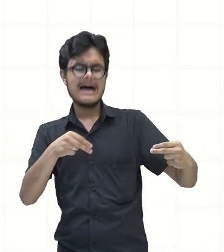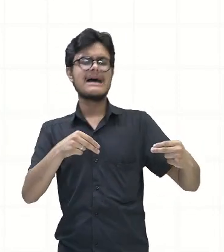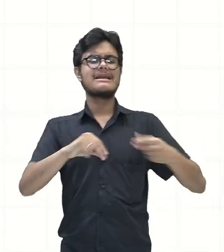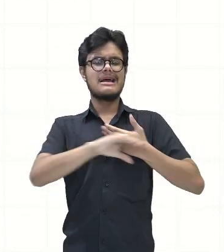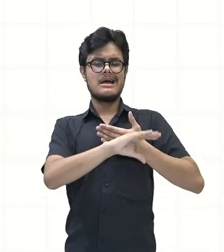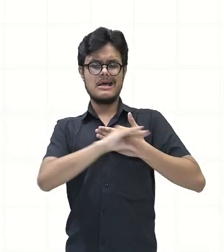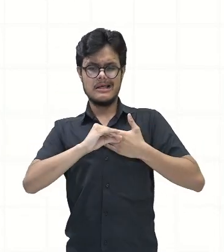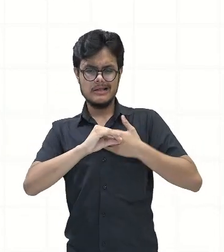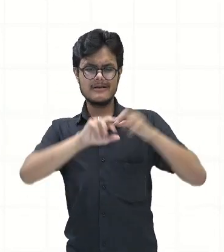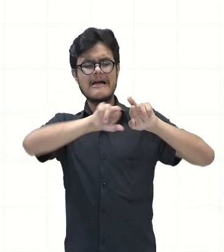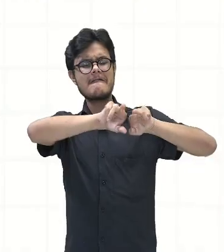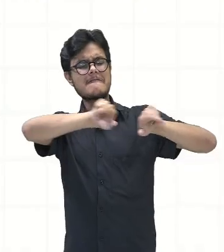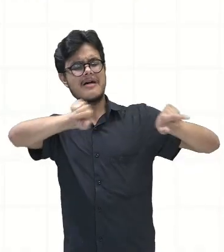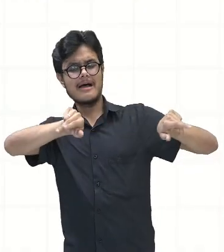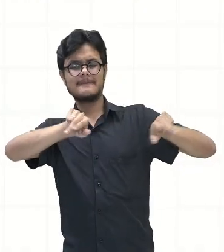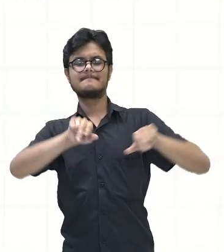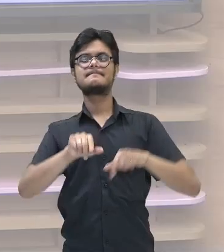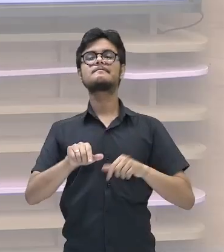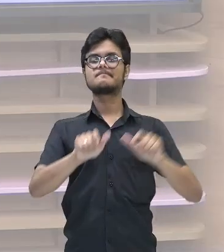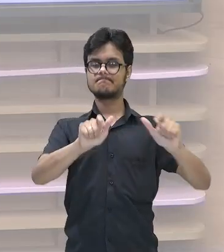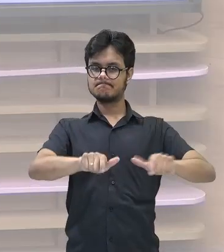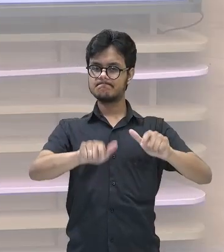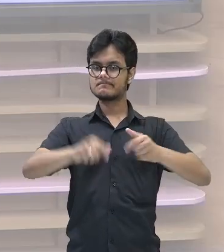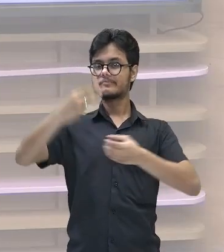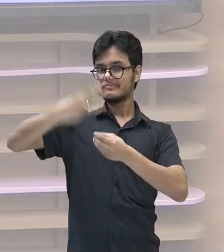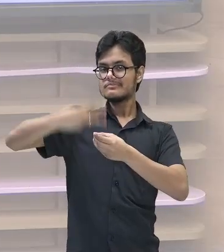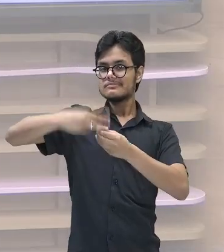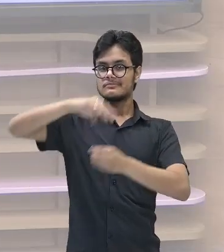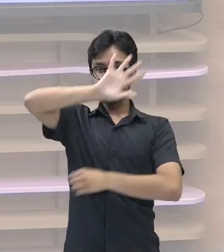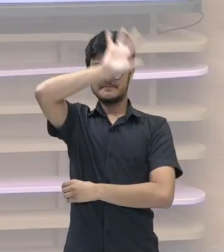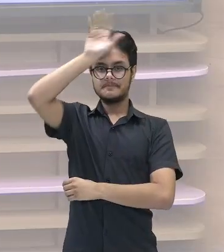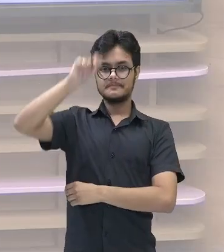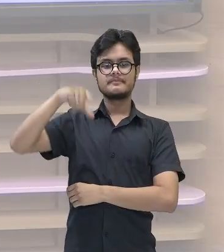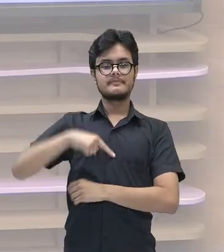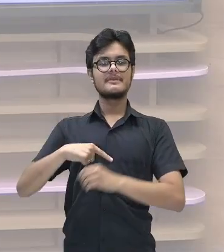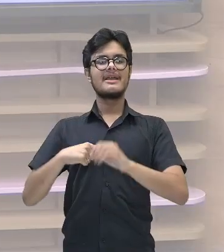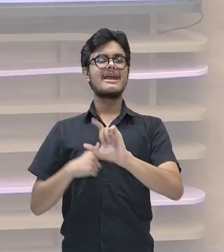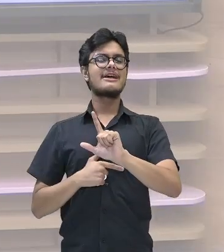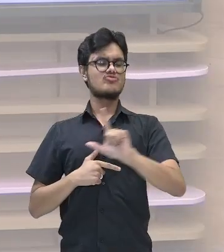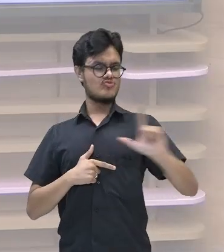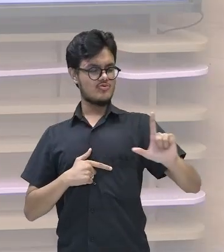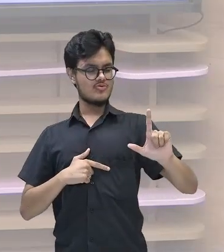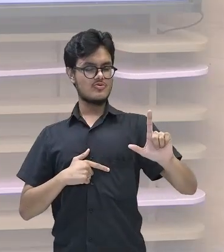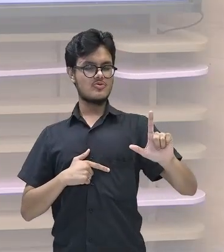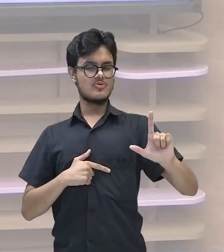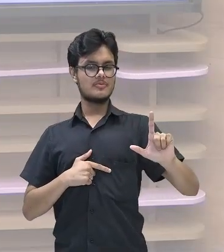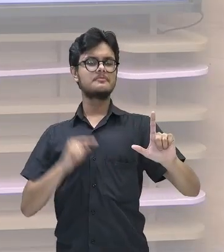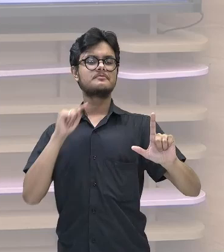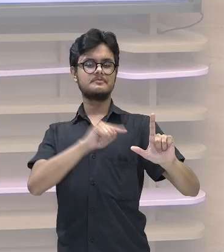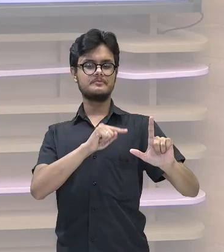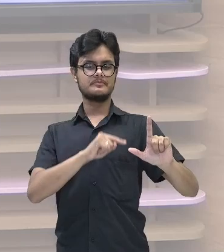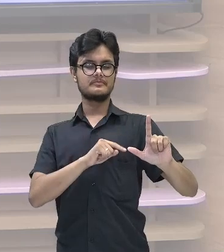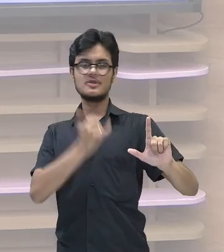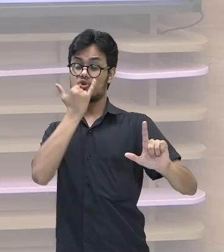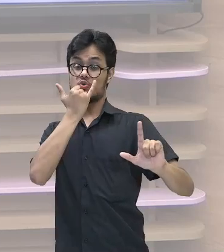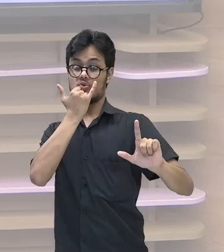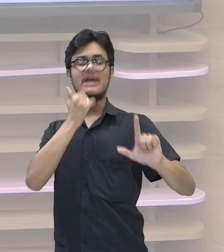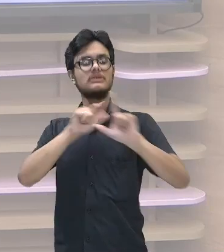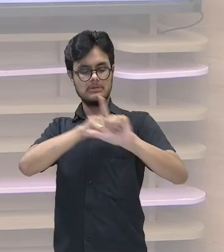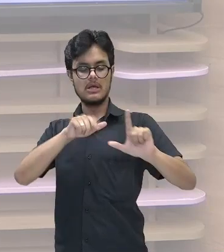outros municípios aí que fazem parte desse fuso horário -5.